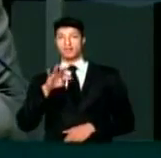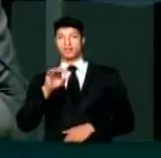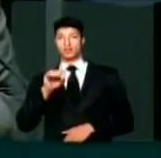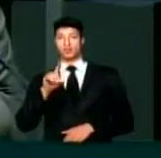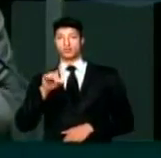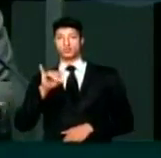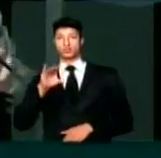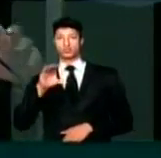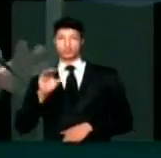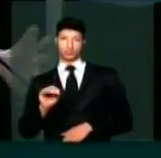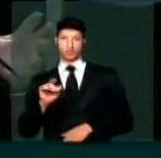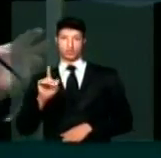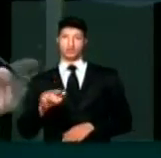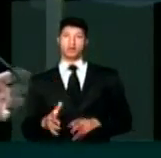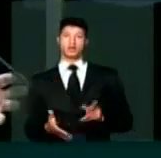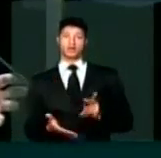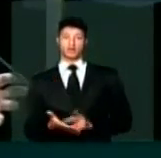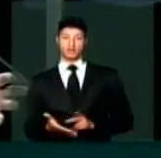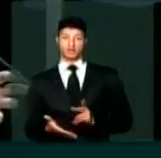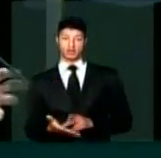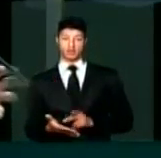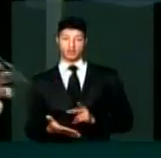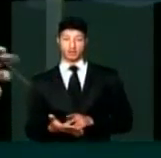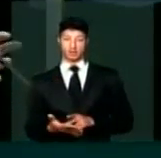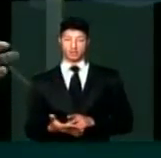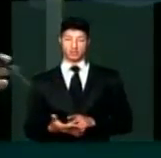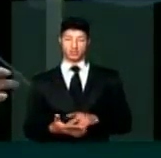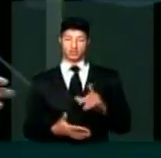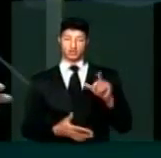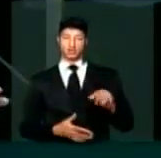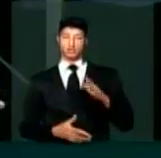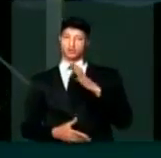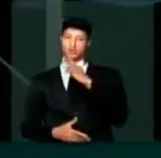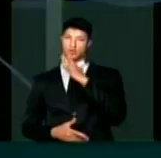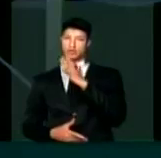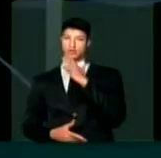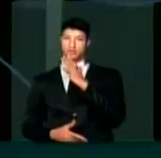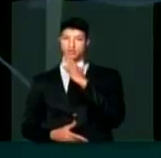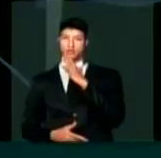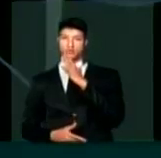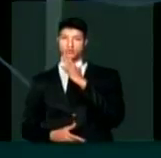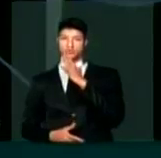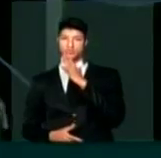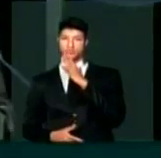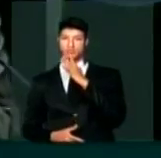metódico, é exatamente neste conhecimento